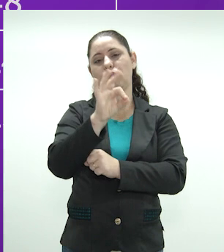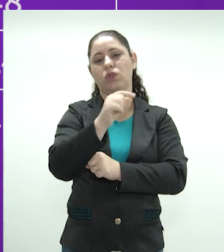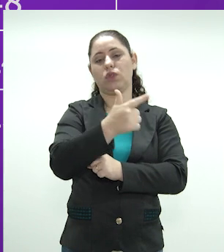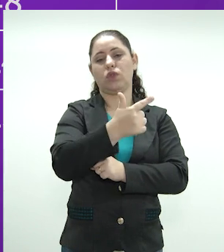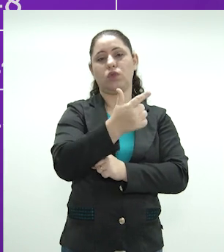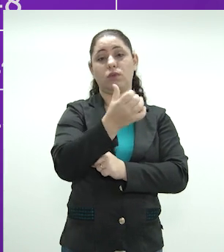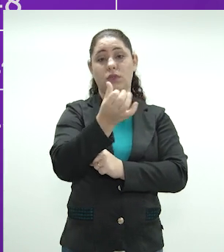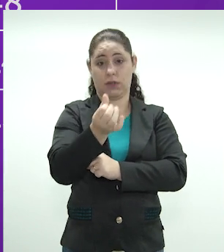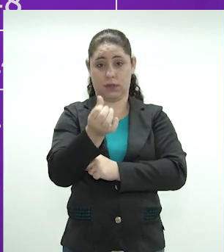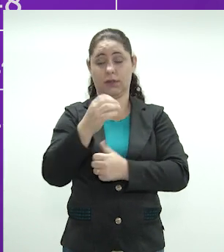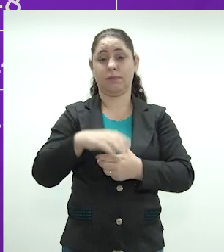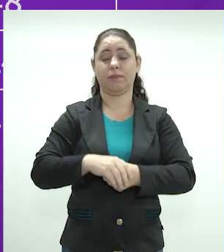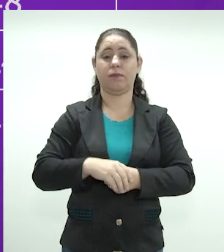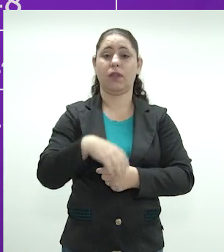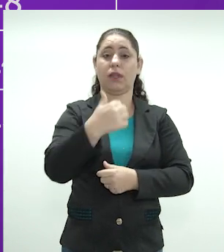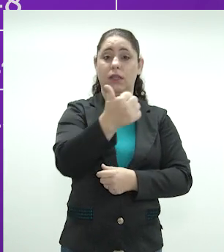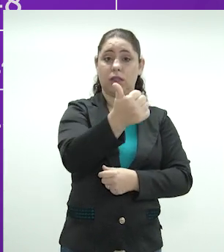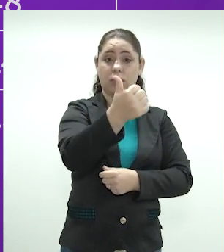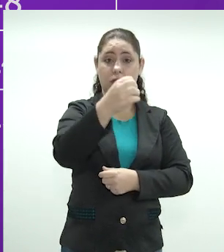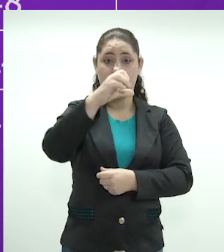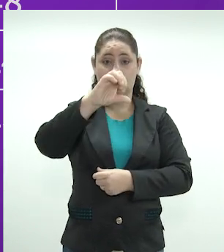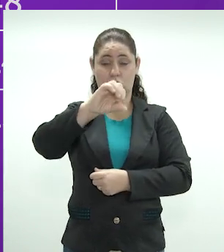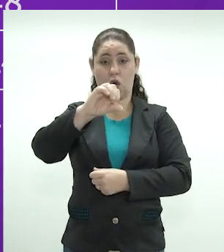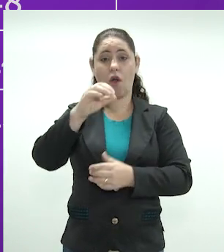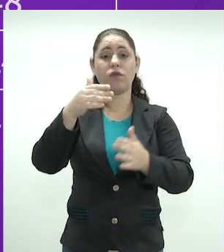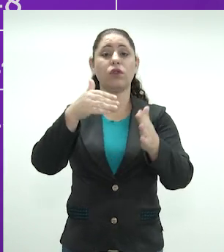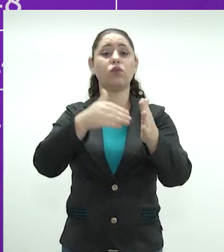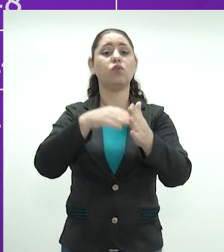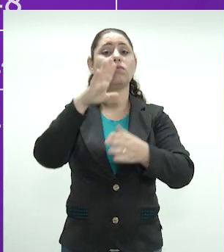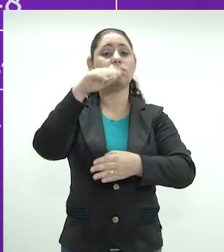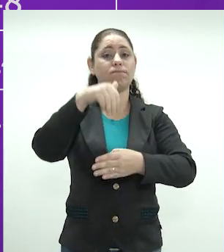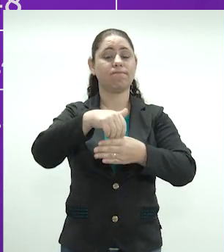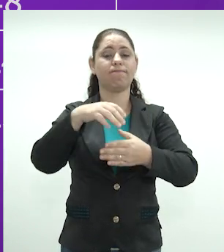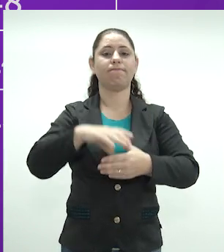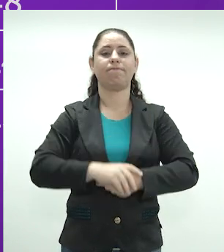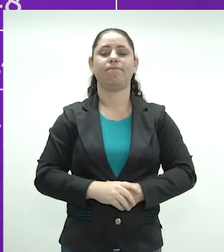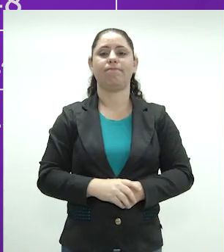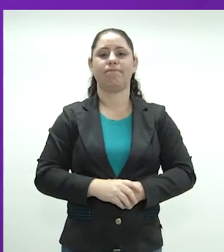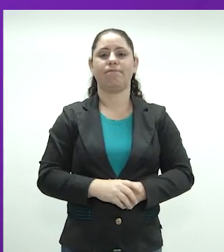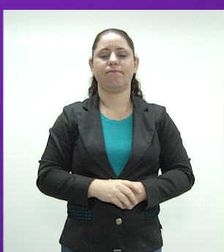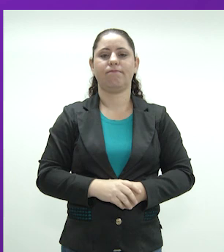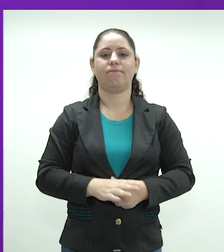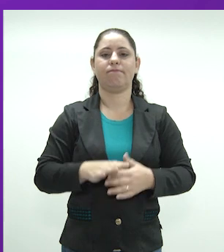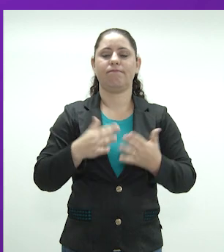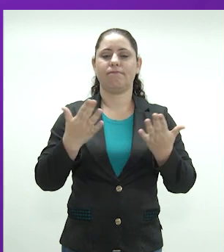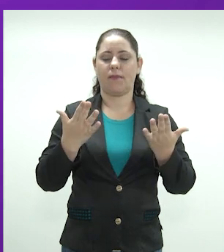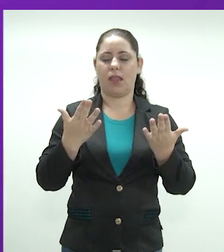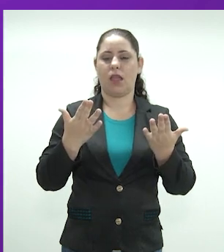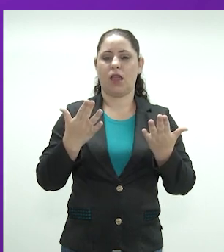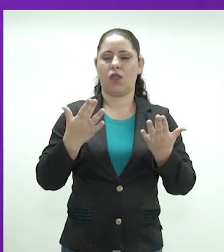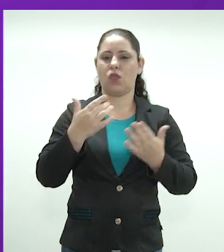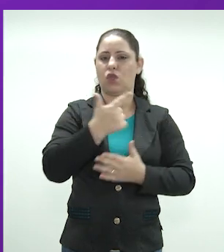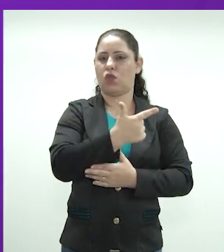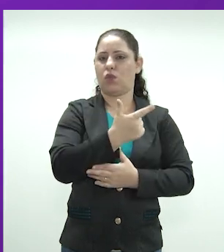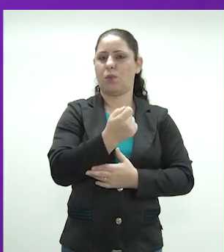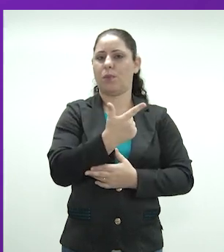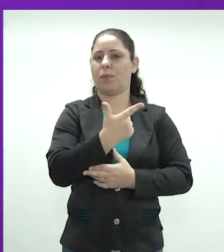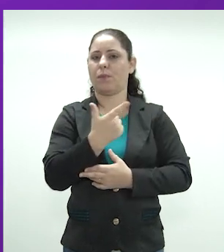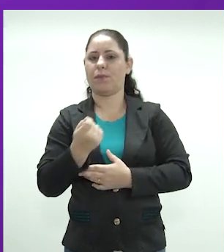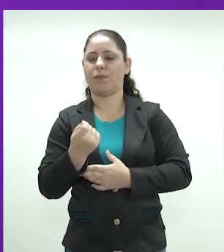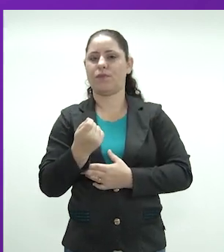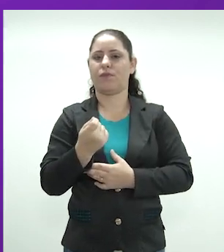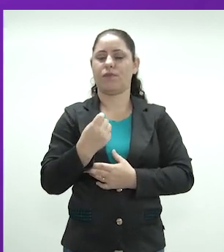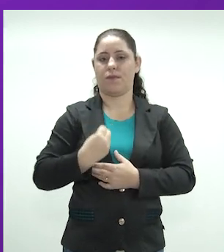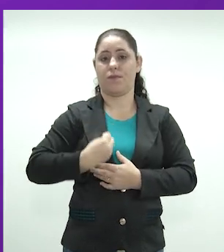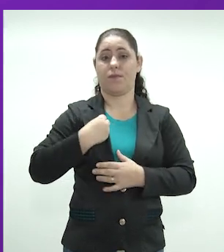em 2016 e 19% na última eleição. Apesar de 2020 ter